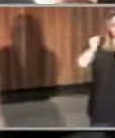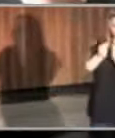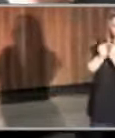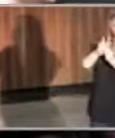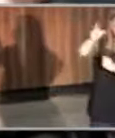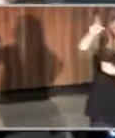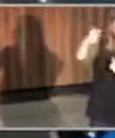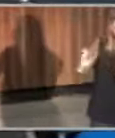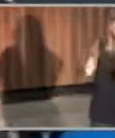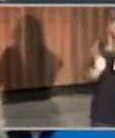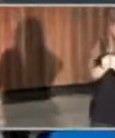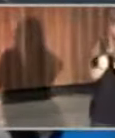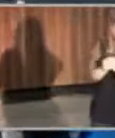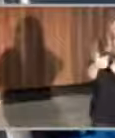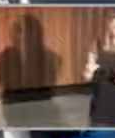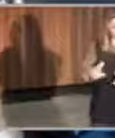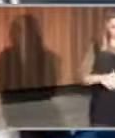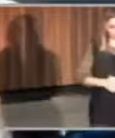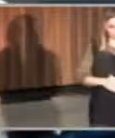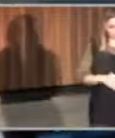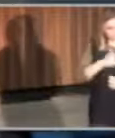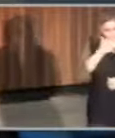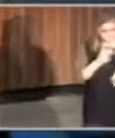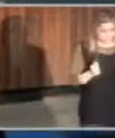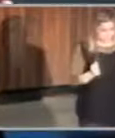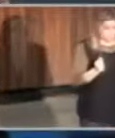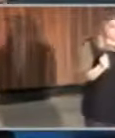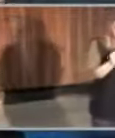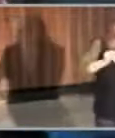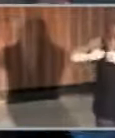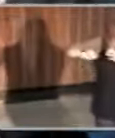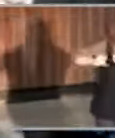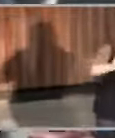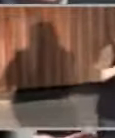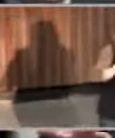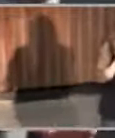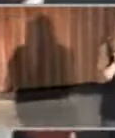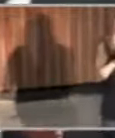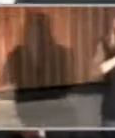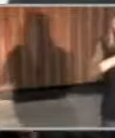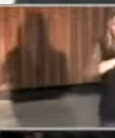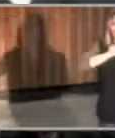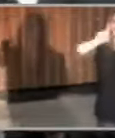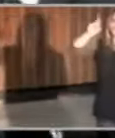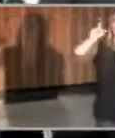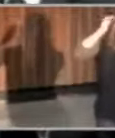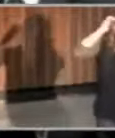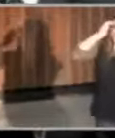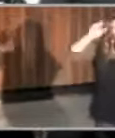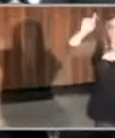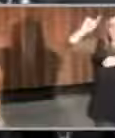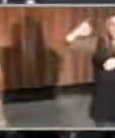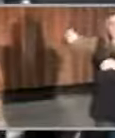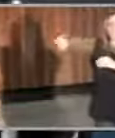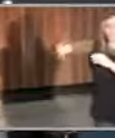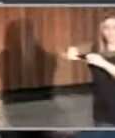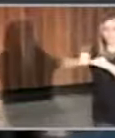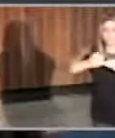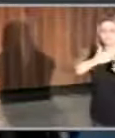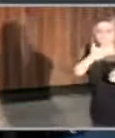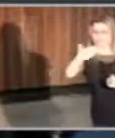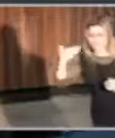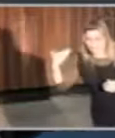conquistou a terra era uma geração apaixonada por Deus. A Bíblia fala que a geração